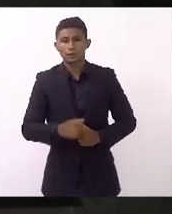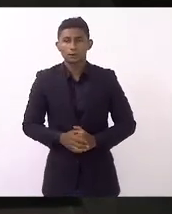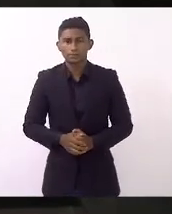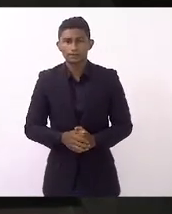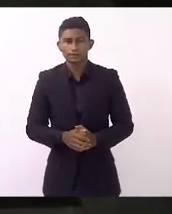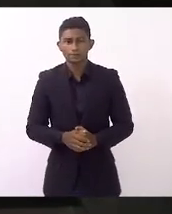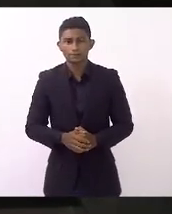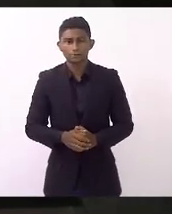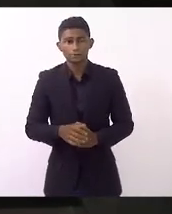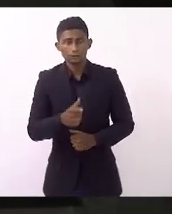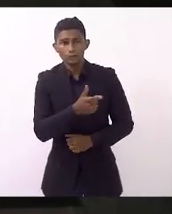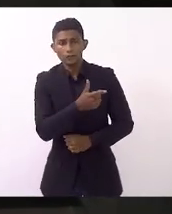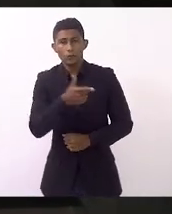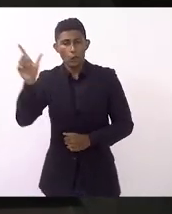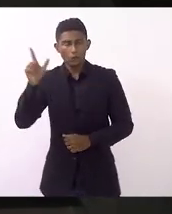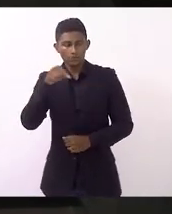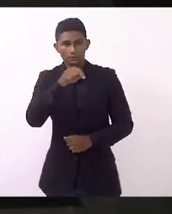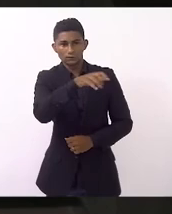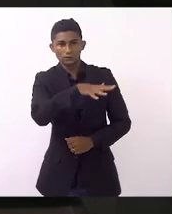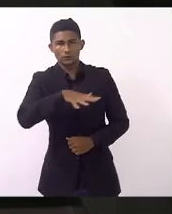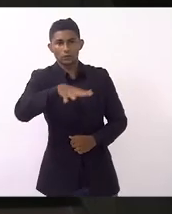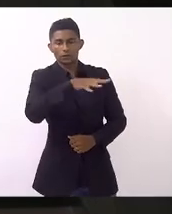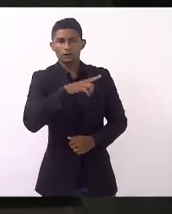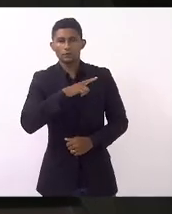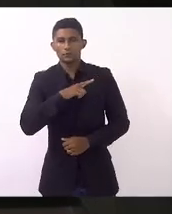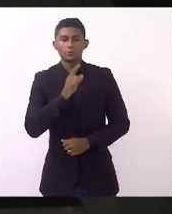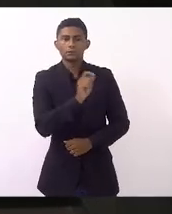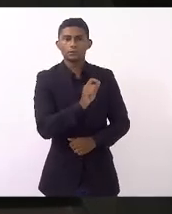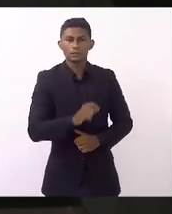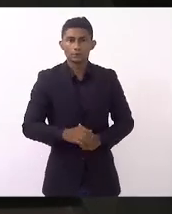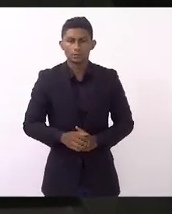Numa outra rubrica dessa área,